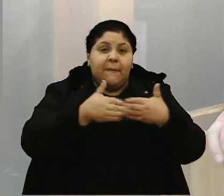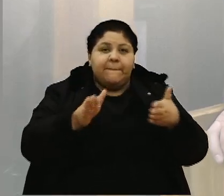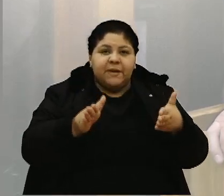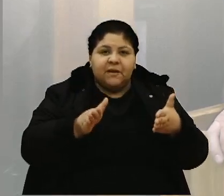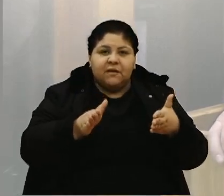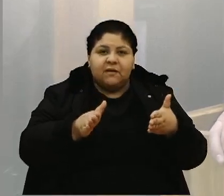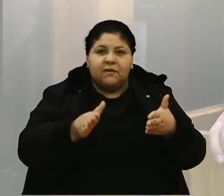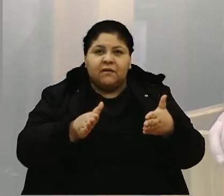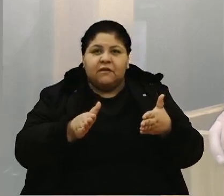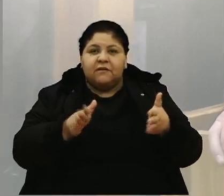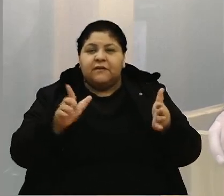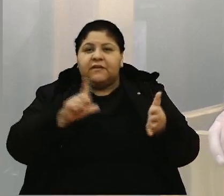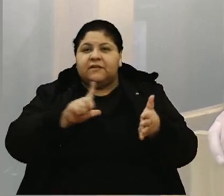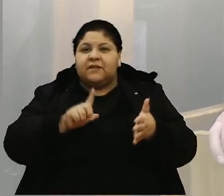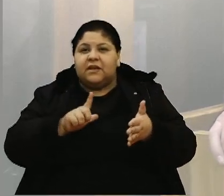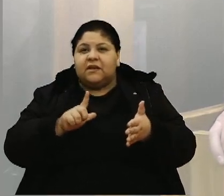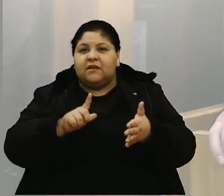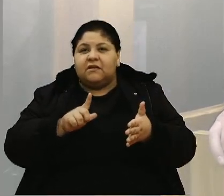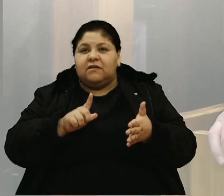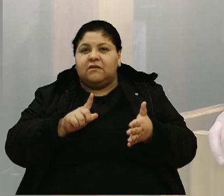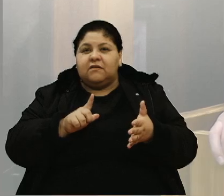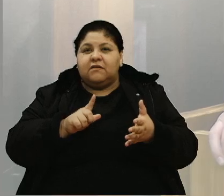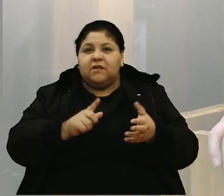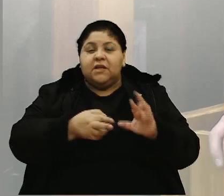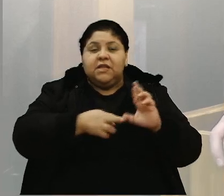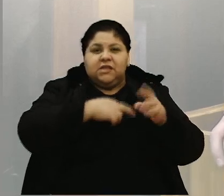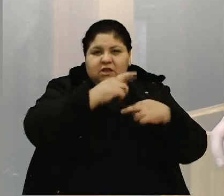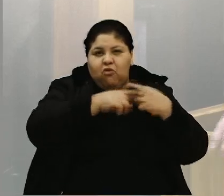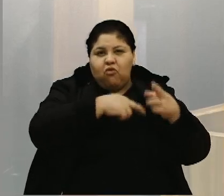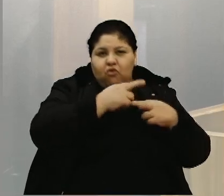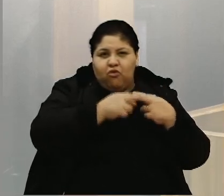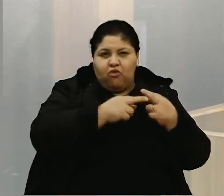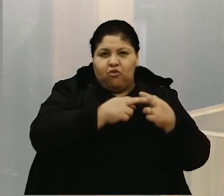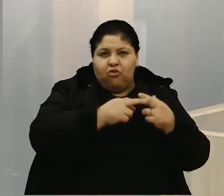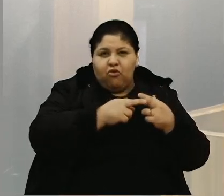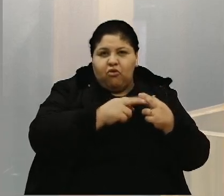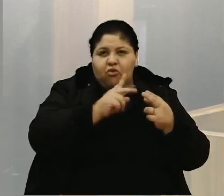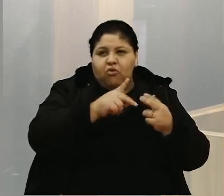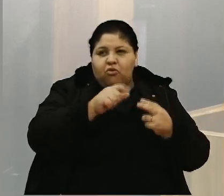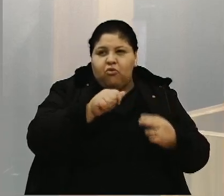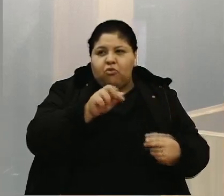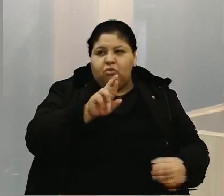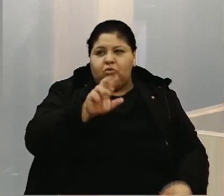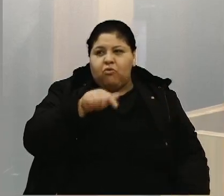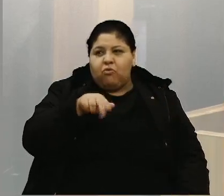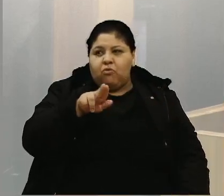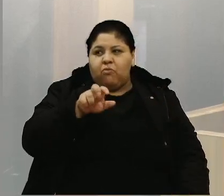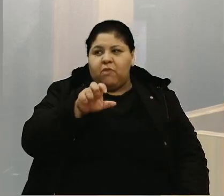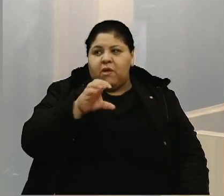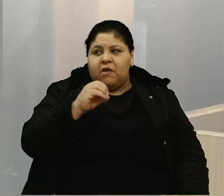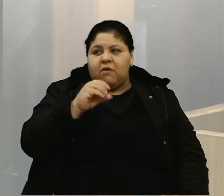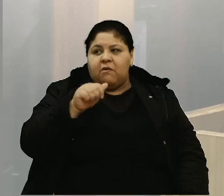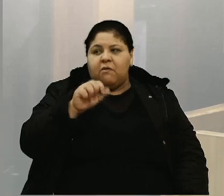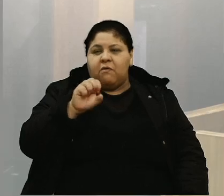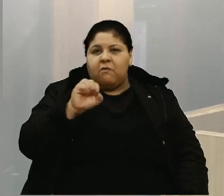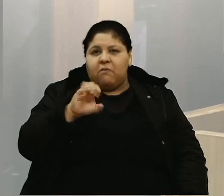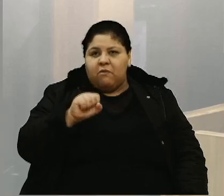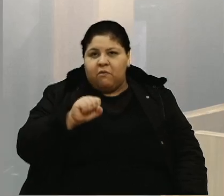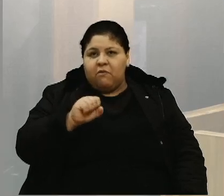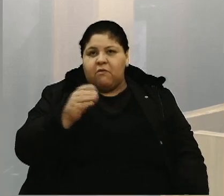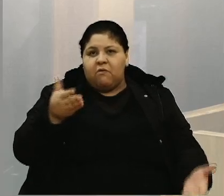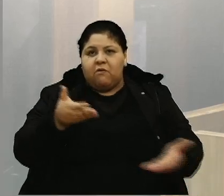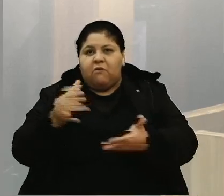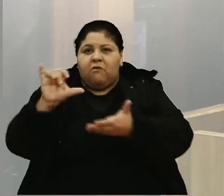um segundo, porque estão reformando a UBS do Parque Oasis, né? Fica um segundo ponto para a comunidade, que é onde era o centro